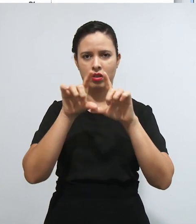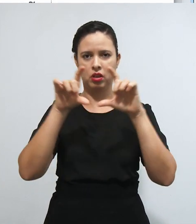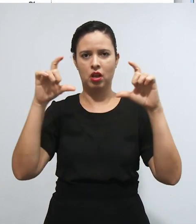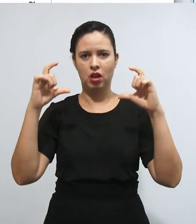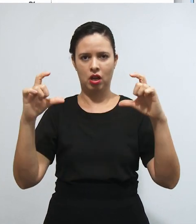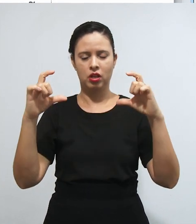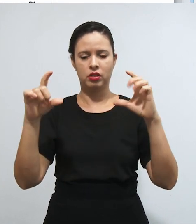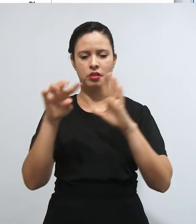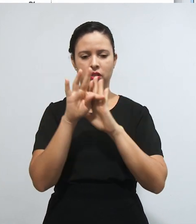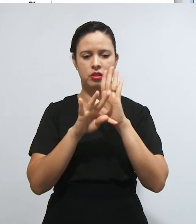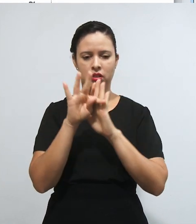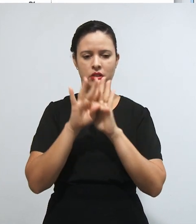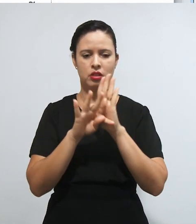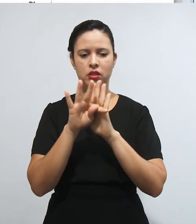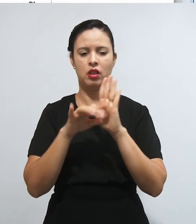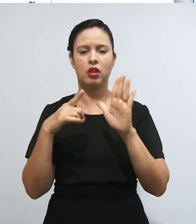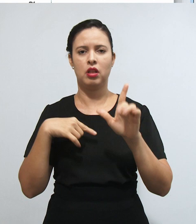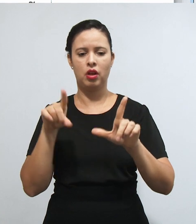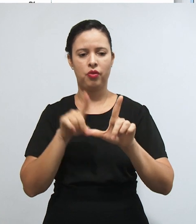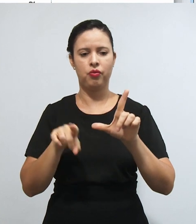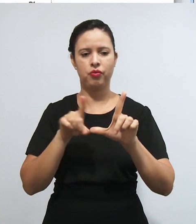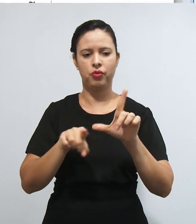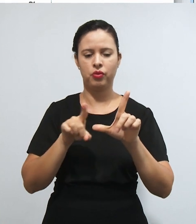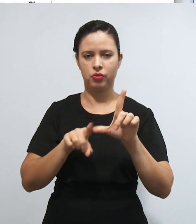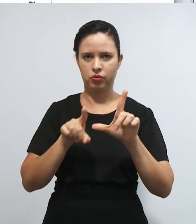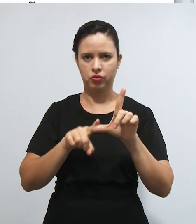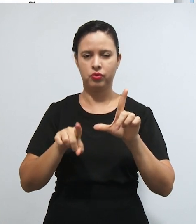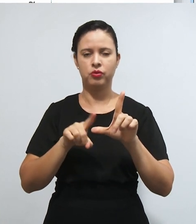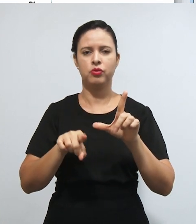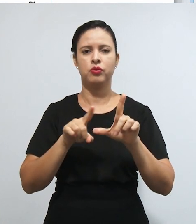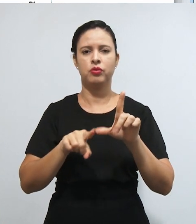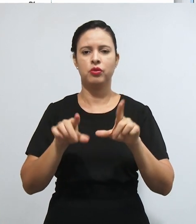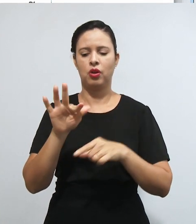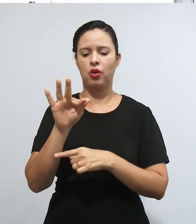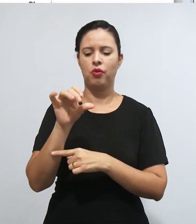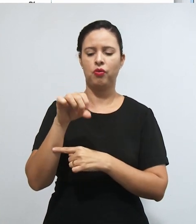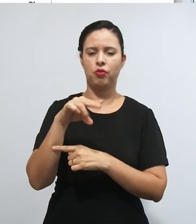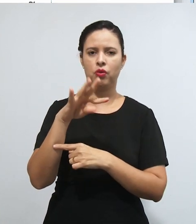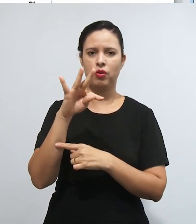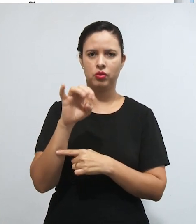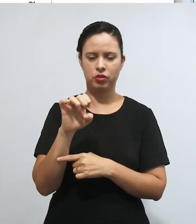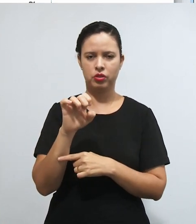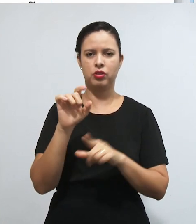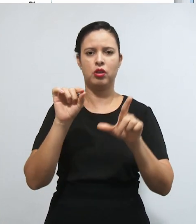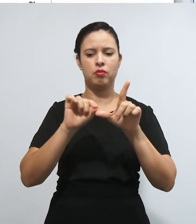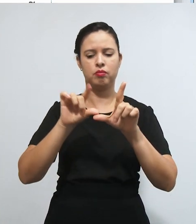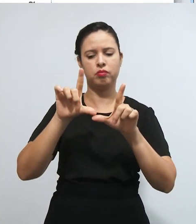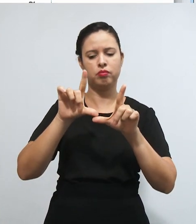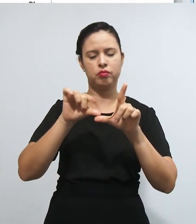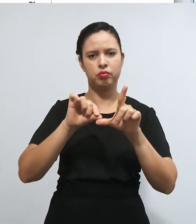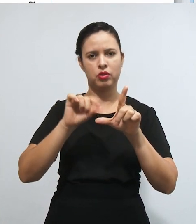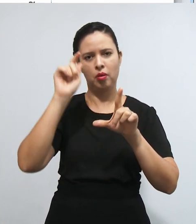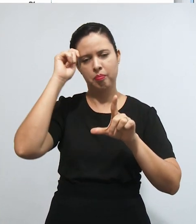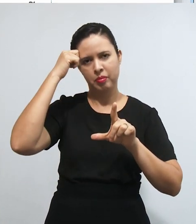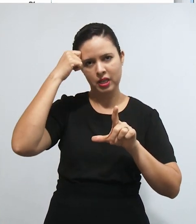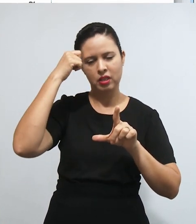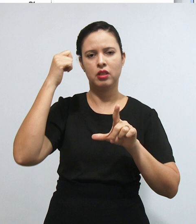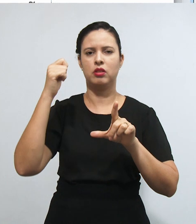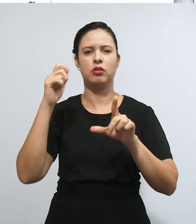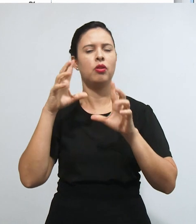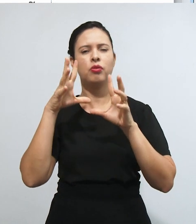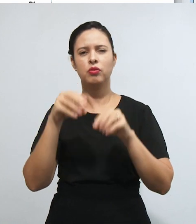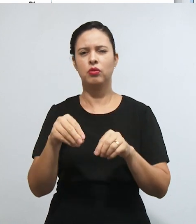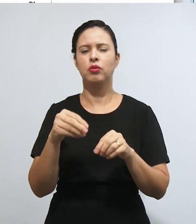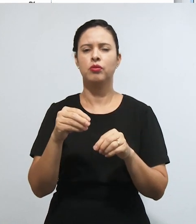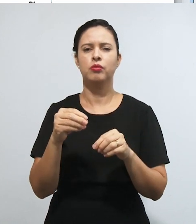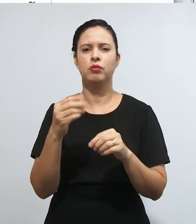verem que tem aqui a fonte. Então temos a fonte, o tamanho da fonte, tem aqui negrito, itálico, sublinhado, tudo muito